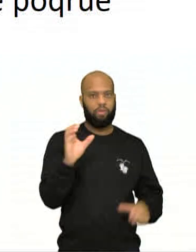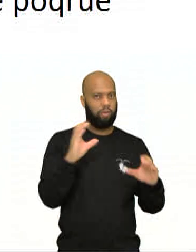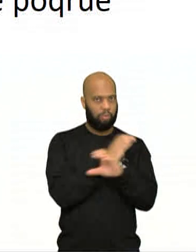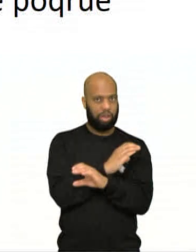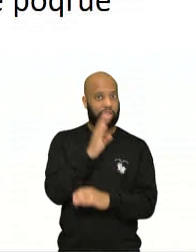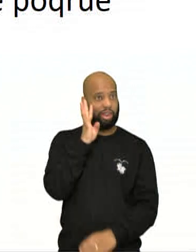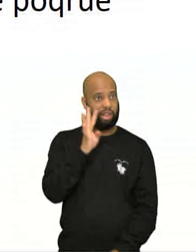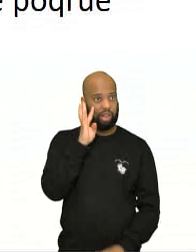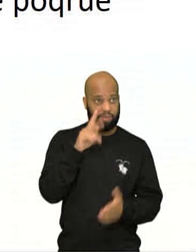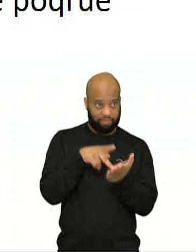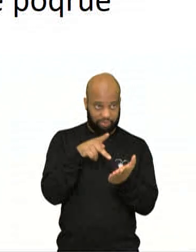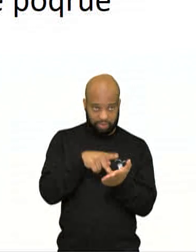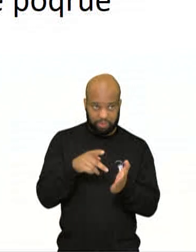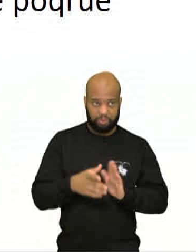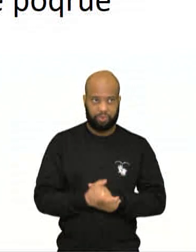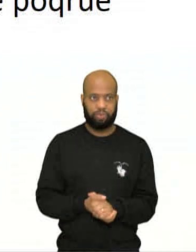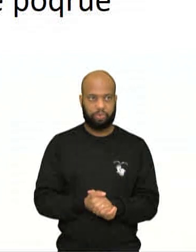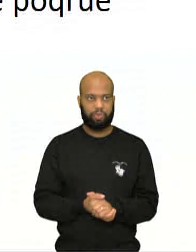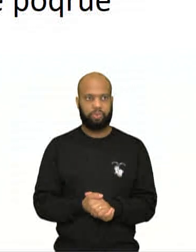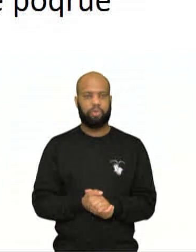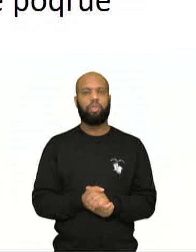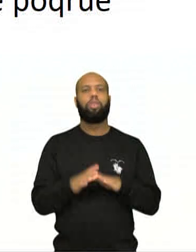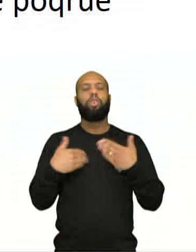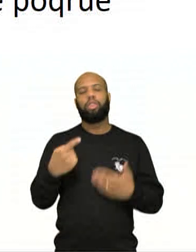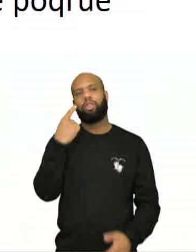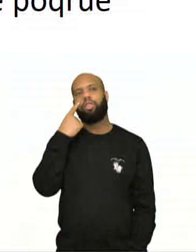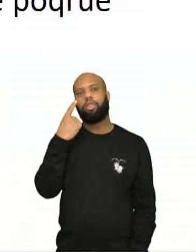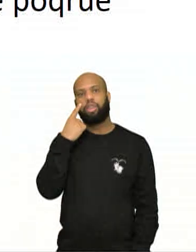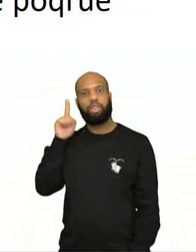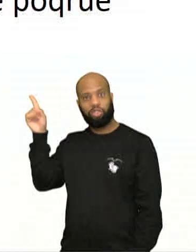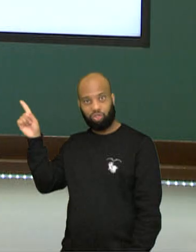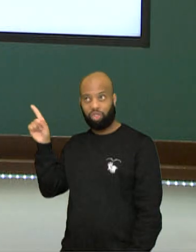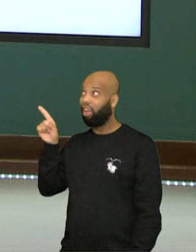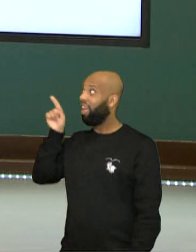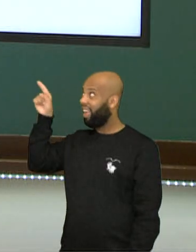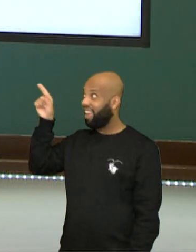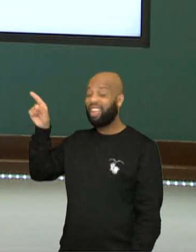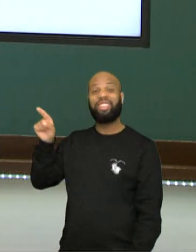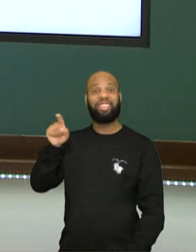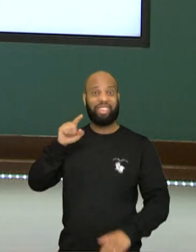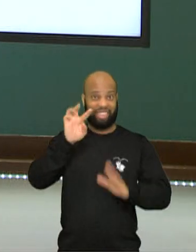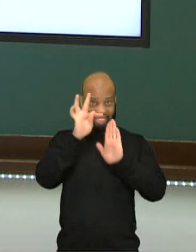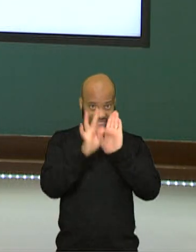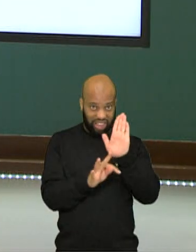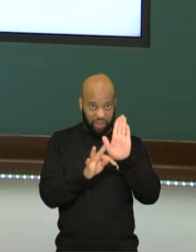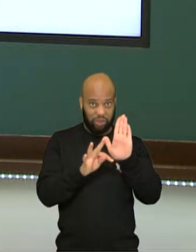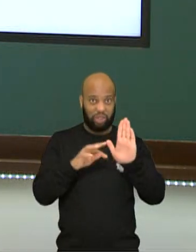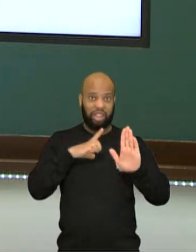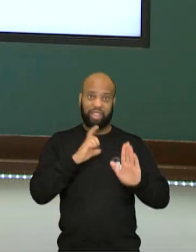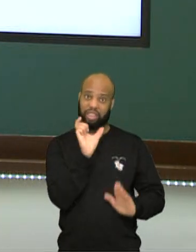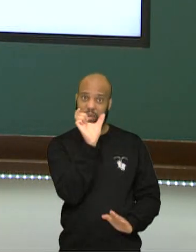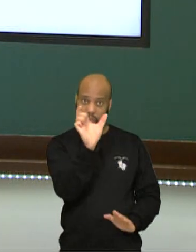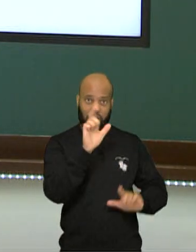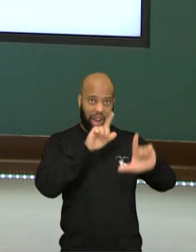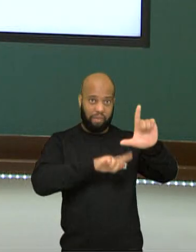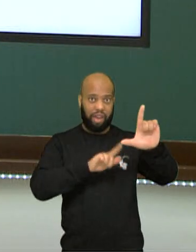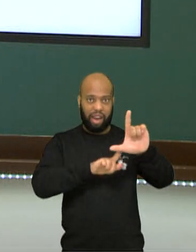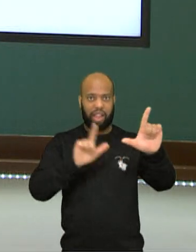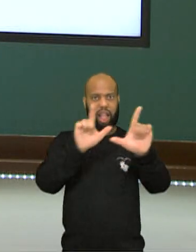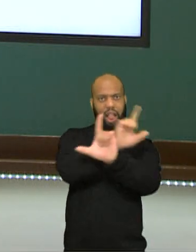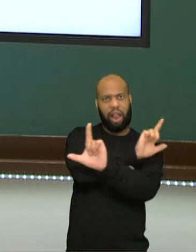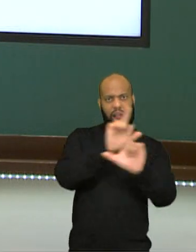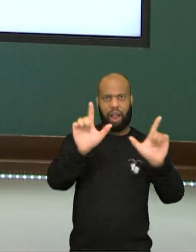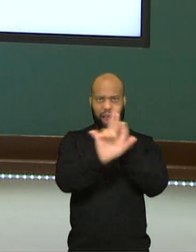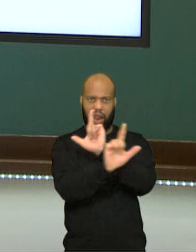Legal, não é mesmo? Então você pode observar que, de acordo com essa pesquisa, nós conseguimos até mesmo comprovar, através